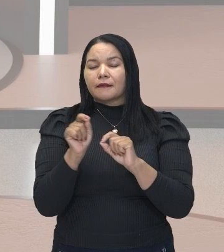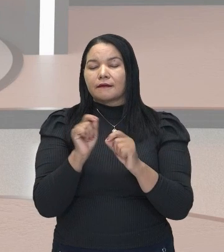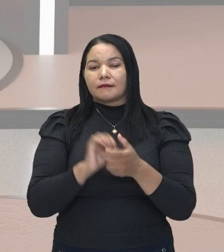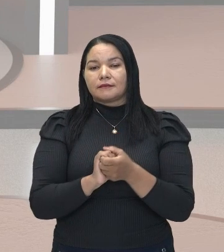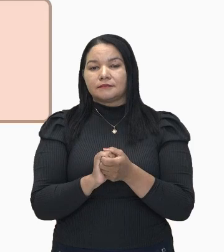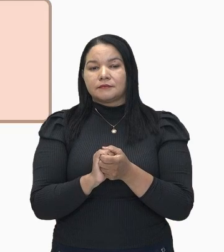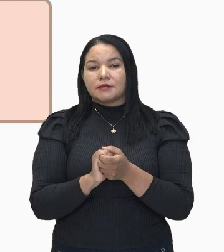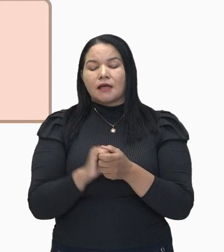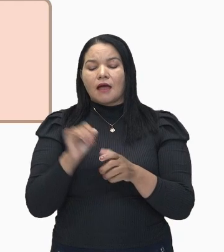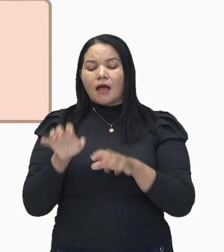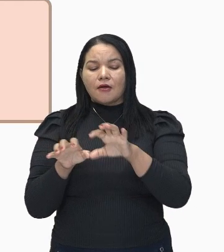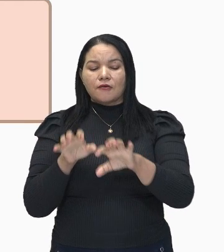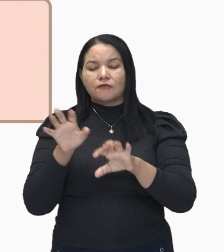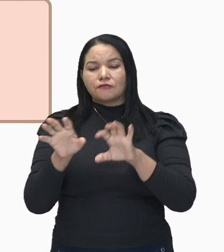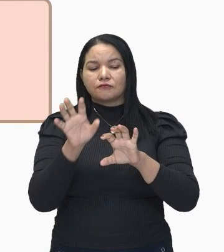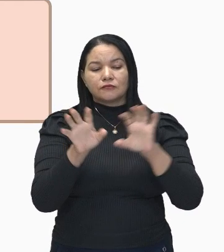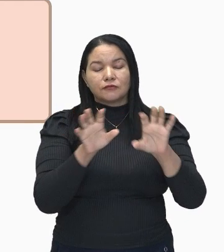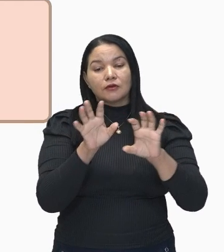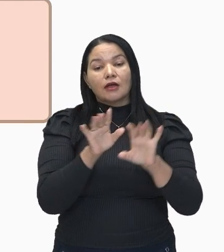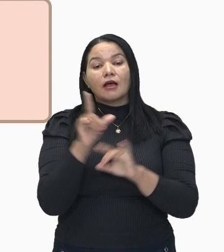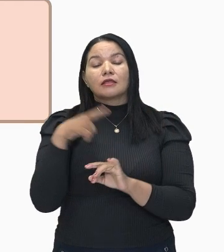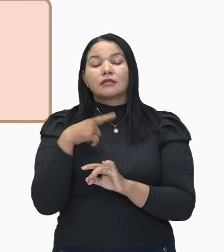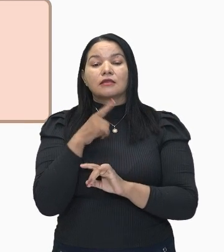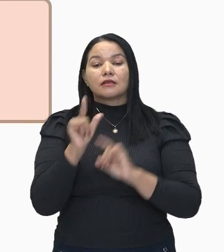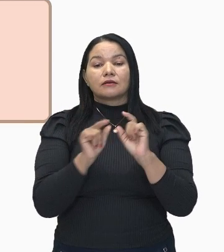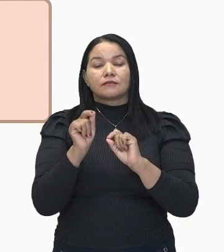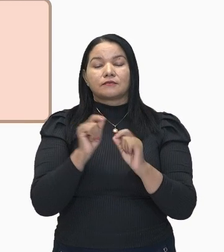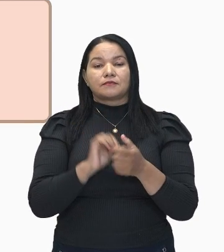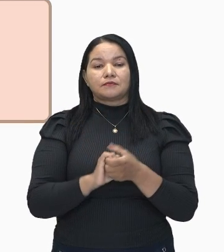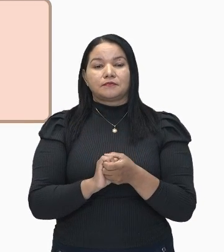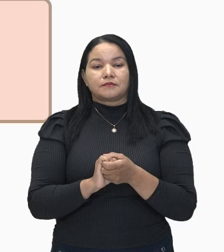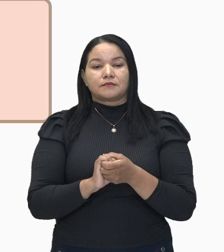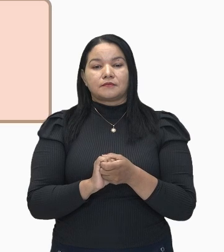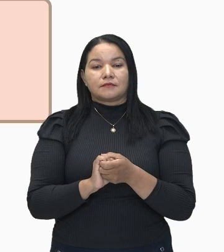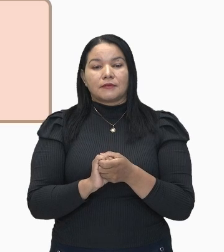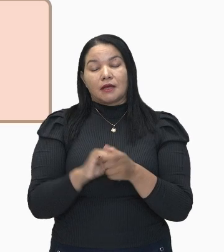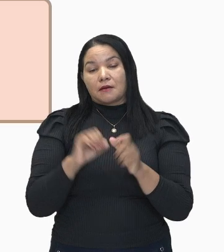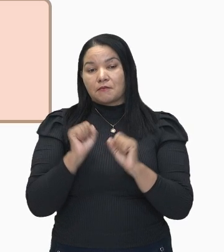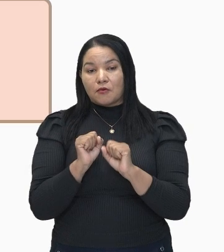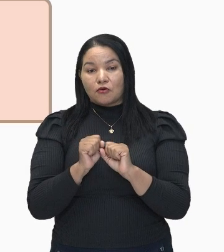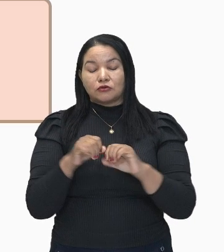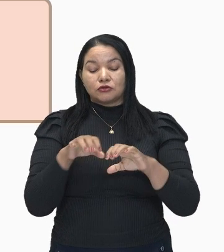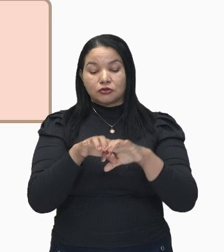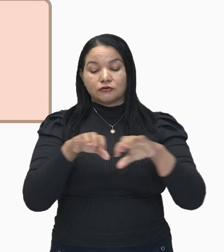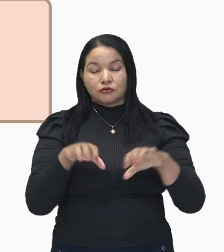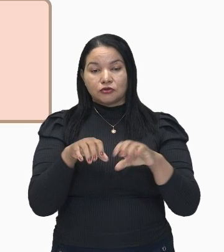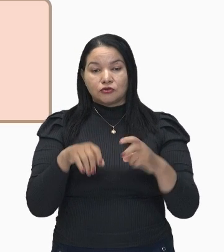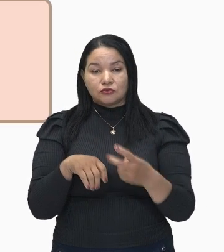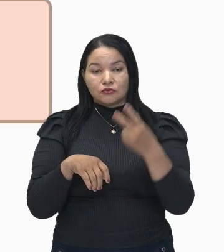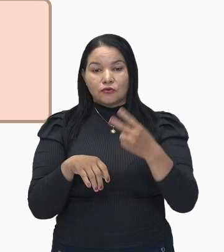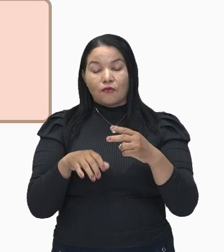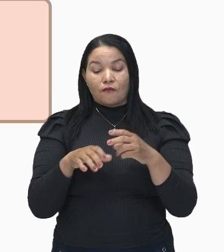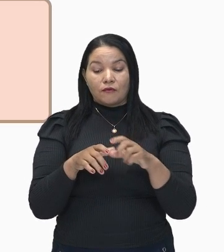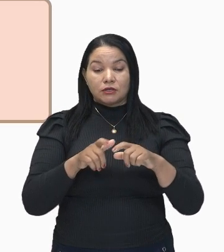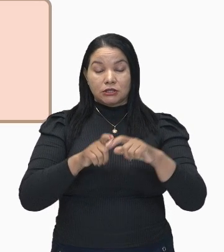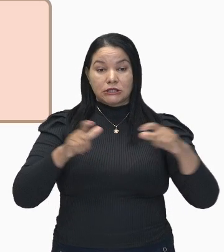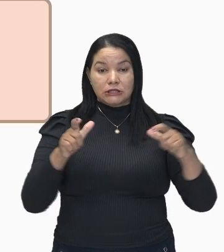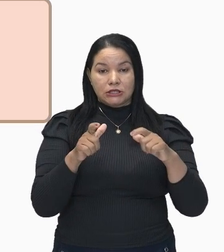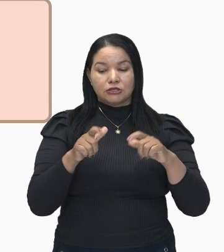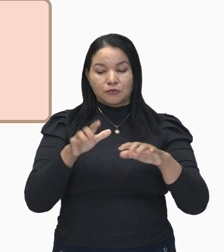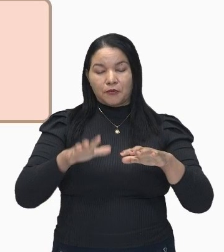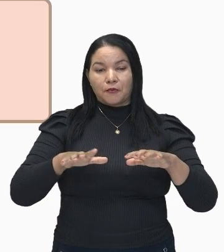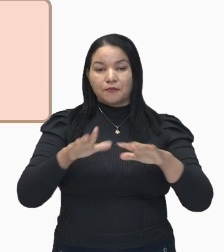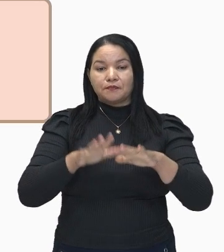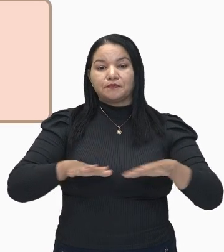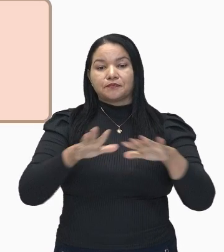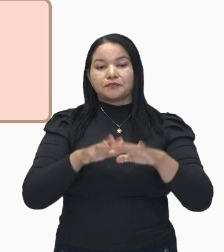essa divisão? Então, a regionalização da África, gente, ela pode ser dividida em duas grandes regiões. Uma